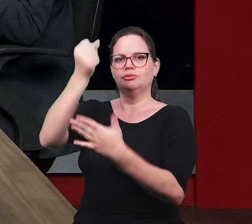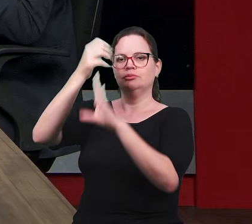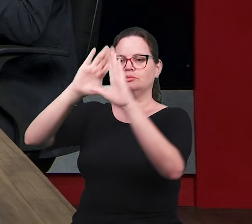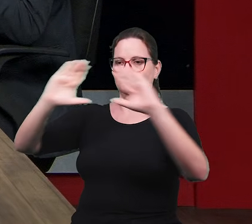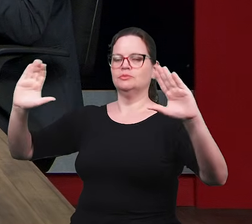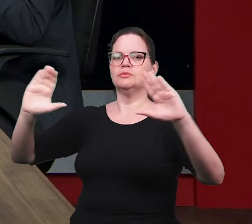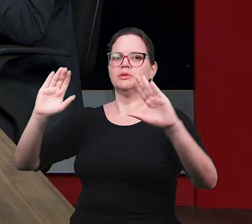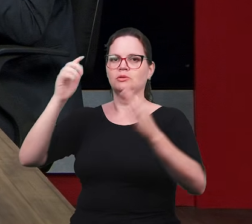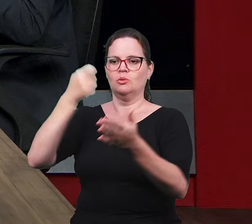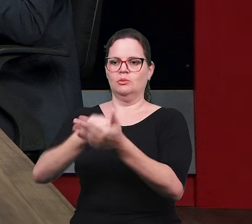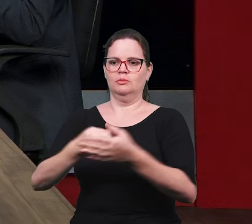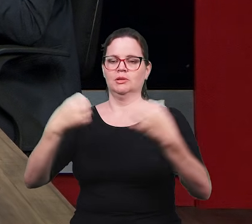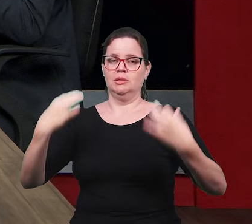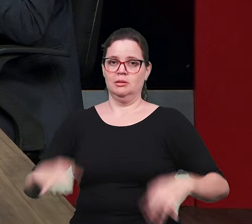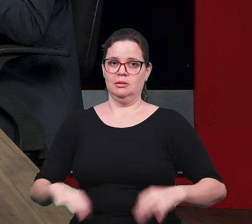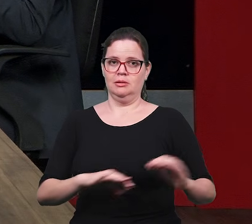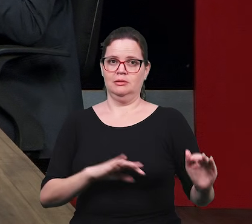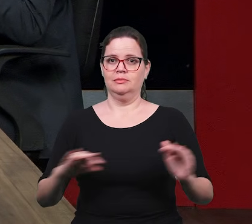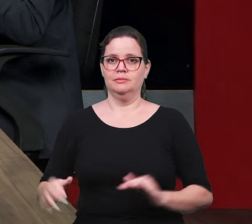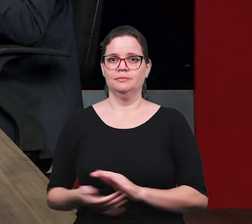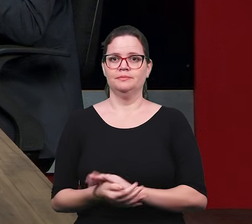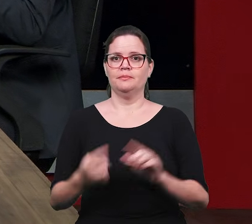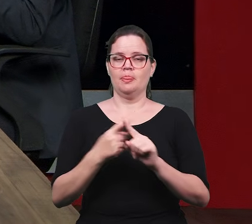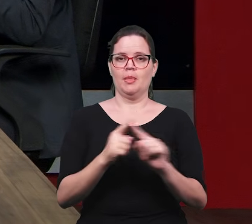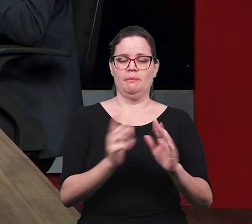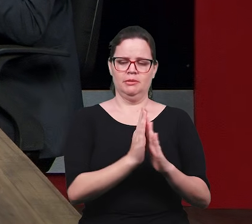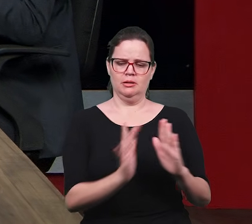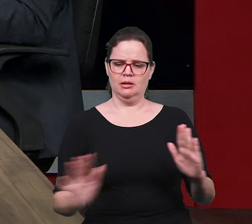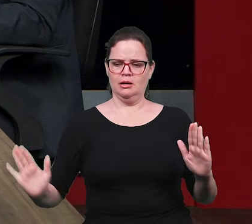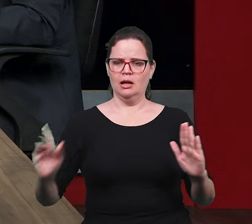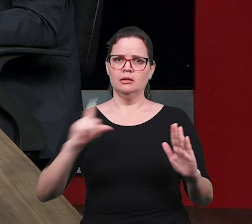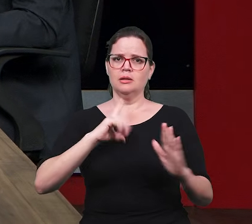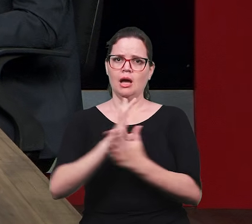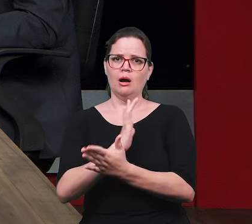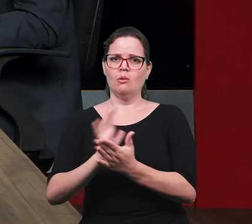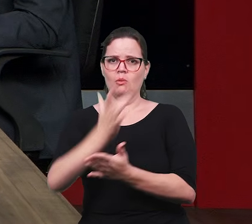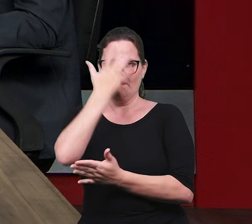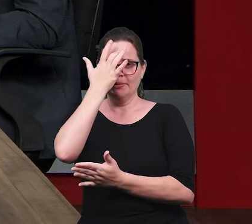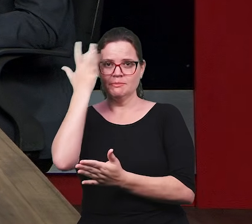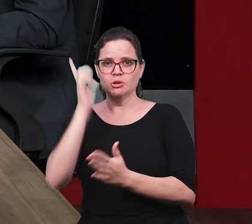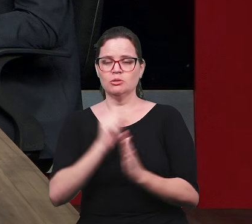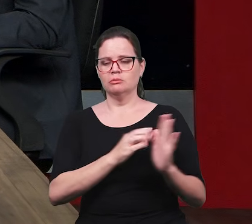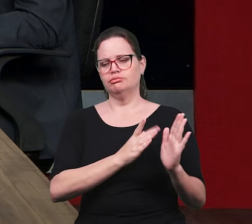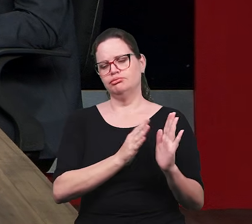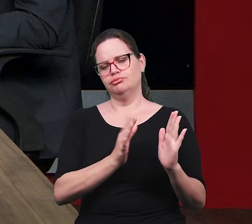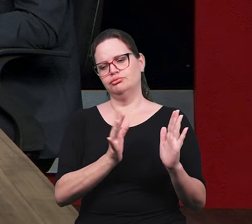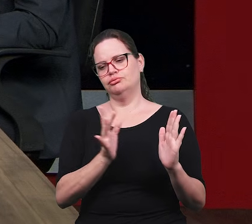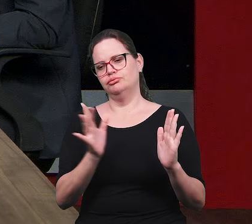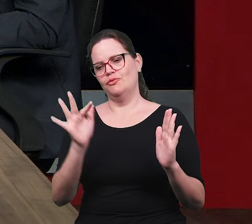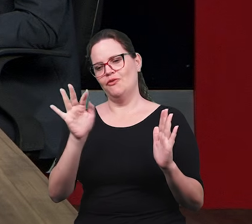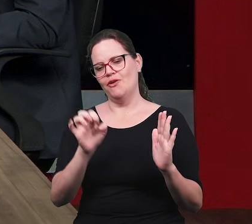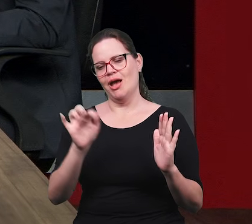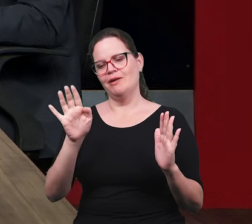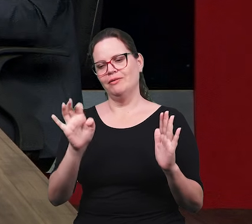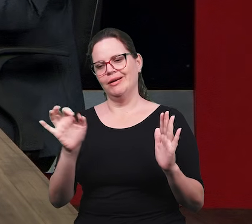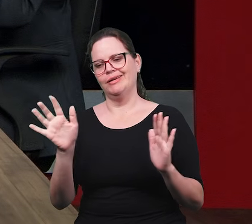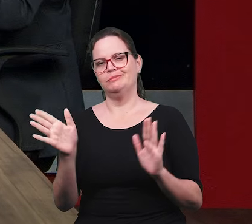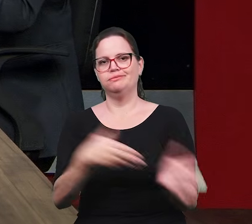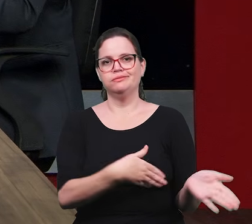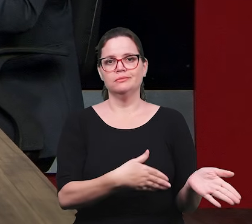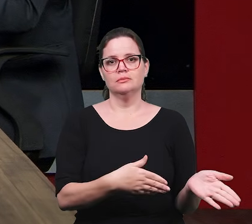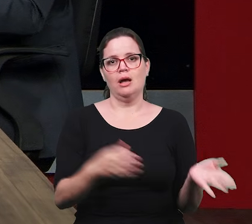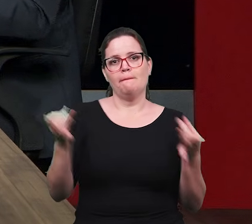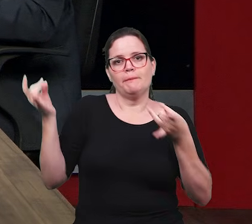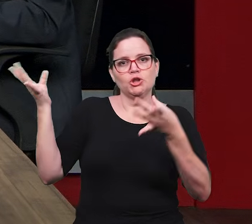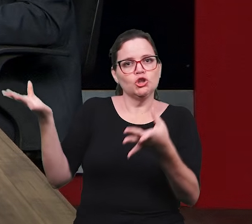eternidade, que é isso que nós lemos. Mas nesse meio do caminho, há aqueles que naufragam na fé, que é o que diz Paulo. Então, aqueles que